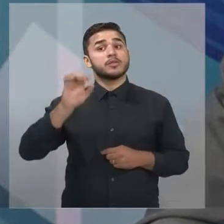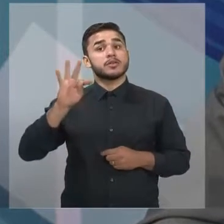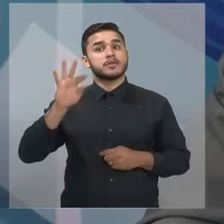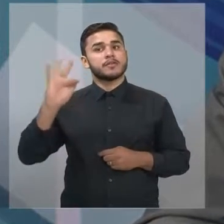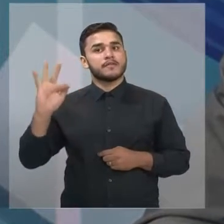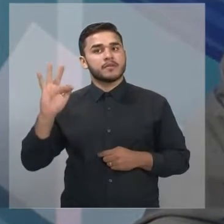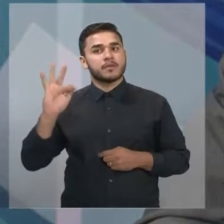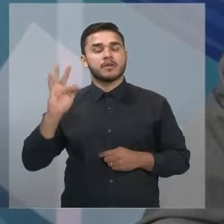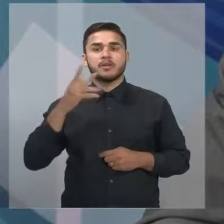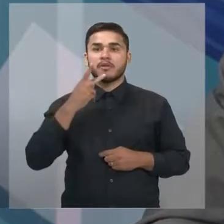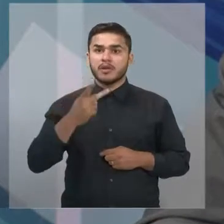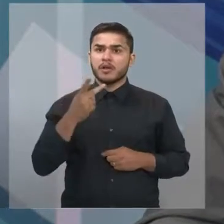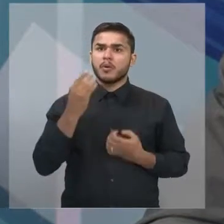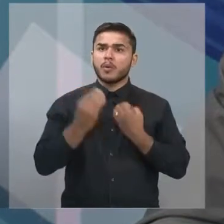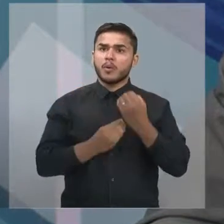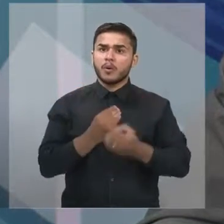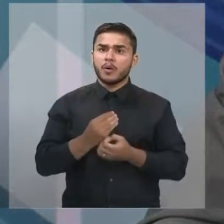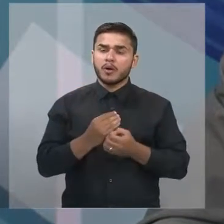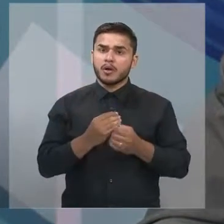que cumprir o Estatuto